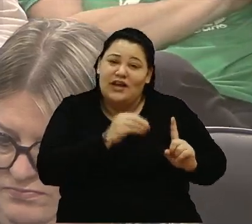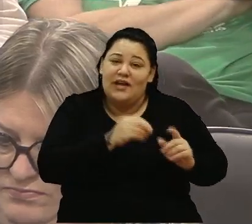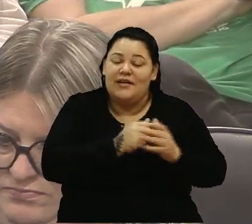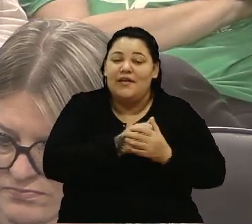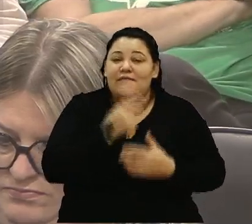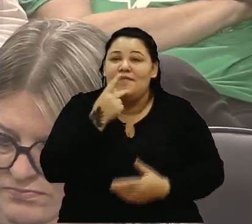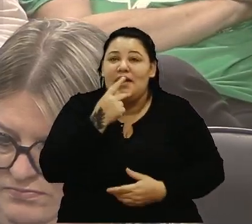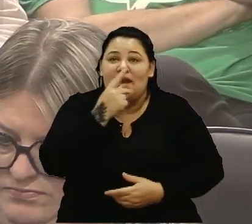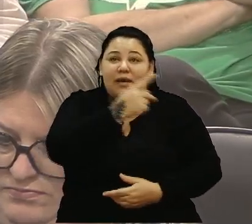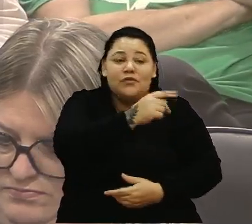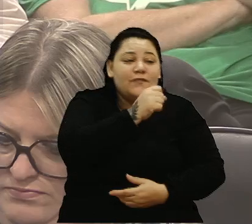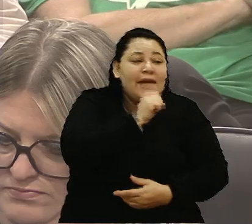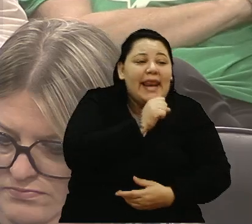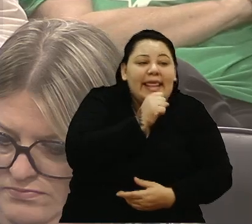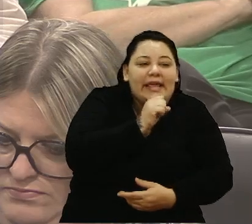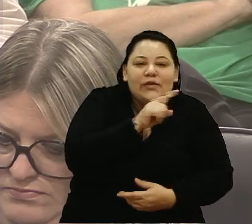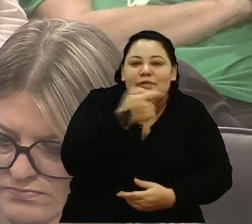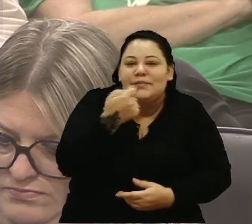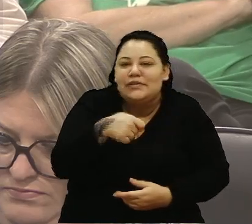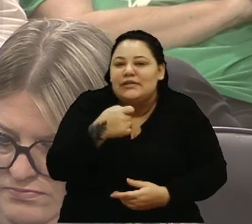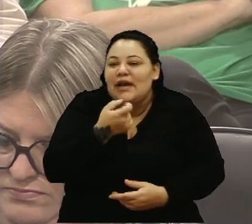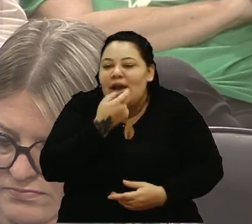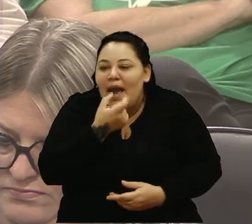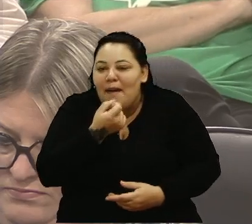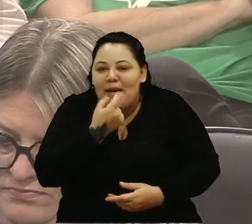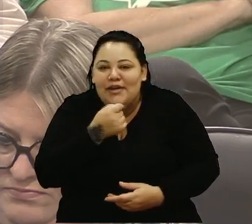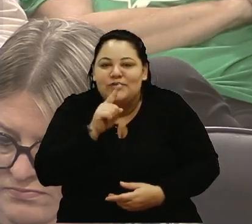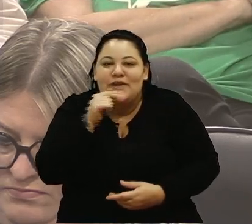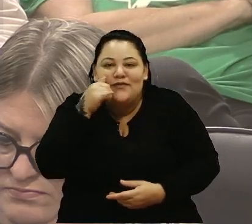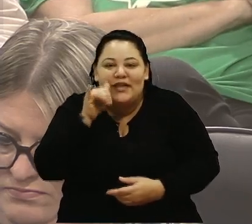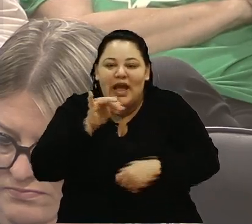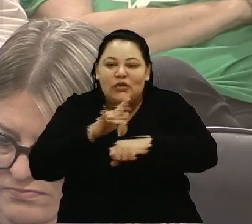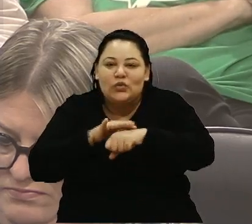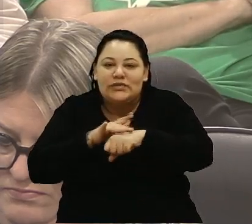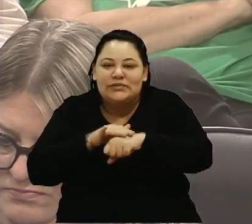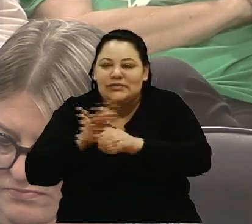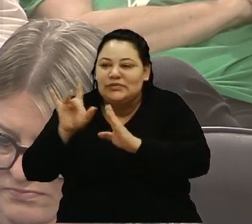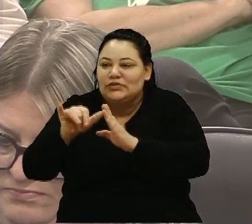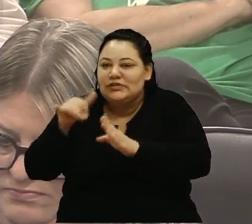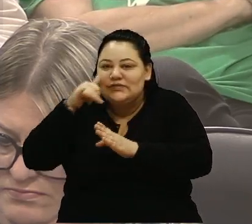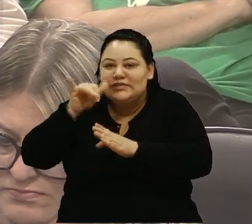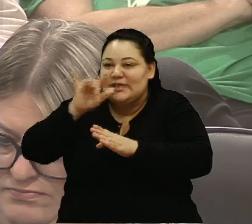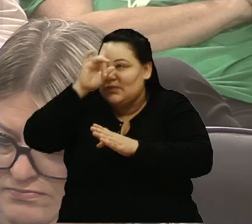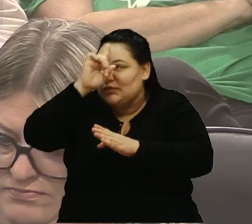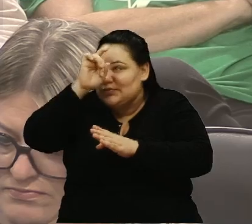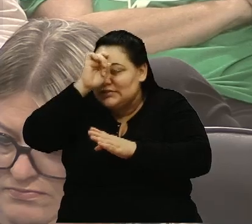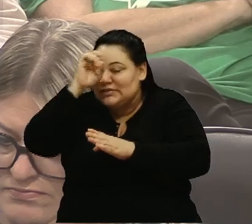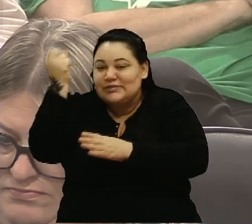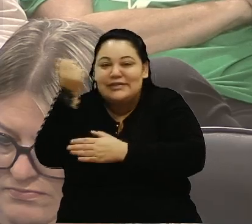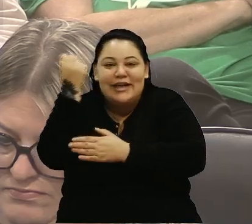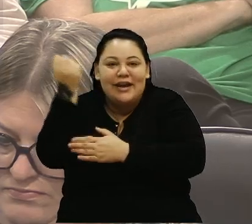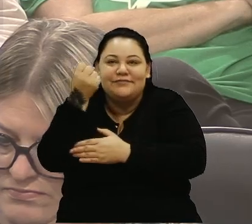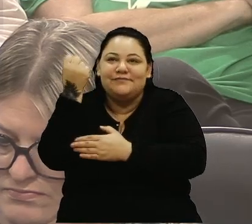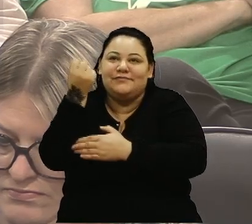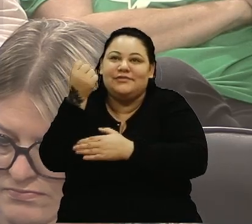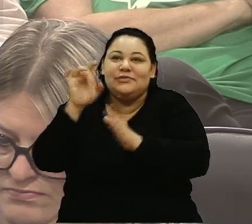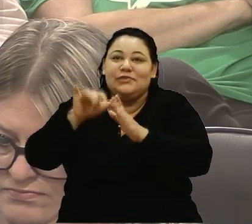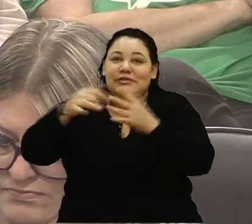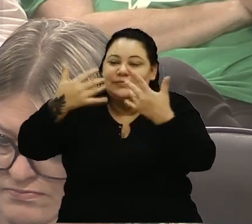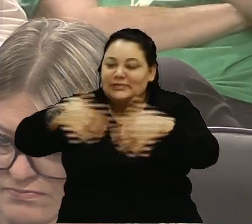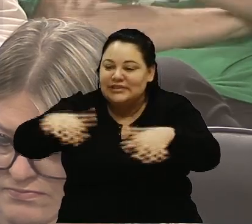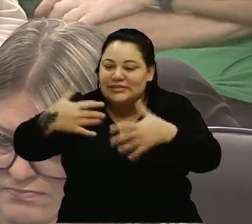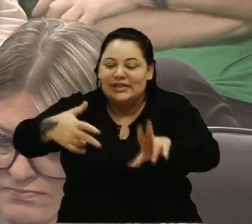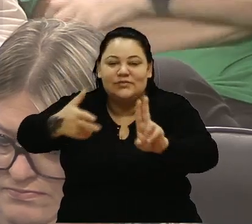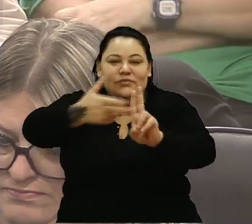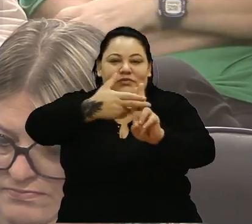tomar o remédio para não adoecer e cair na média e na alta complexidade, aumentando o custo do SUS ali na frente,